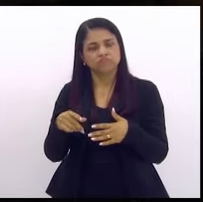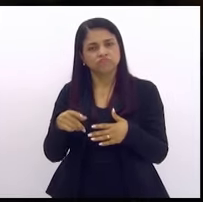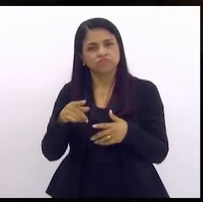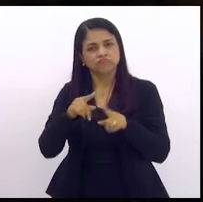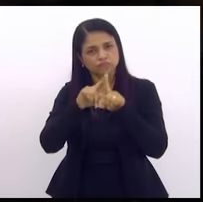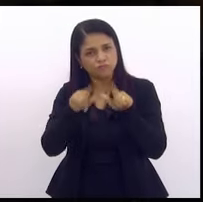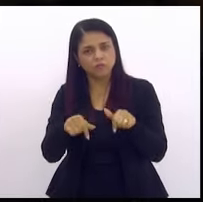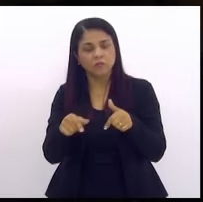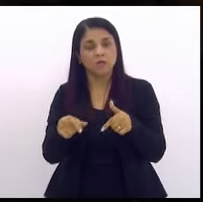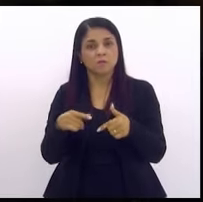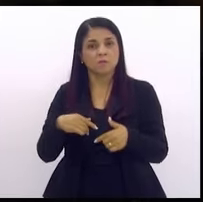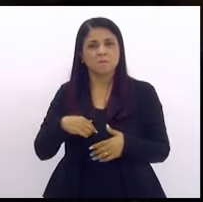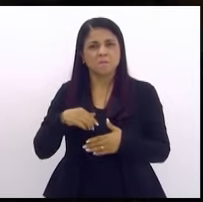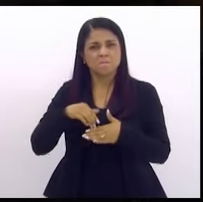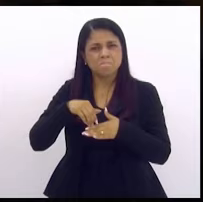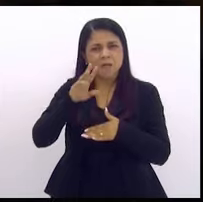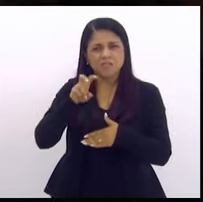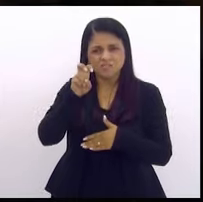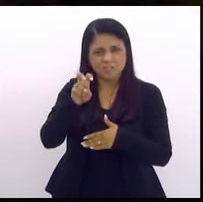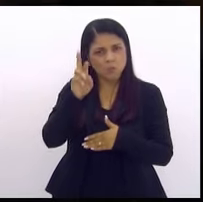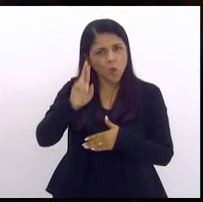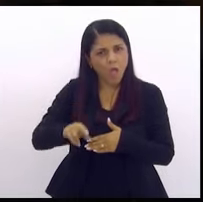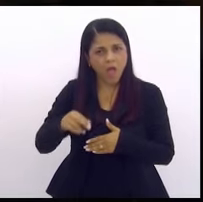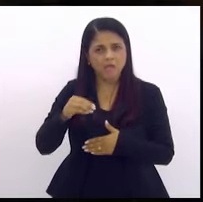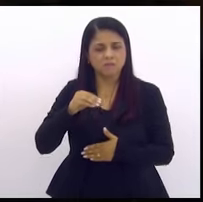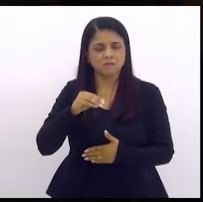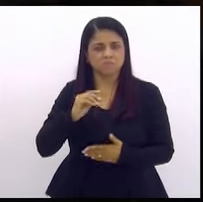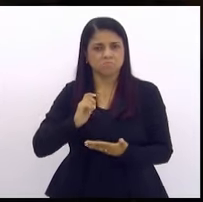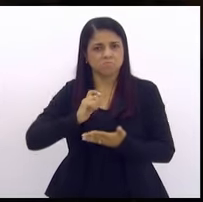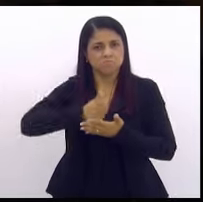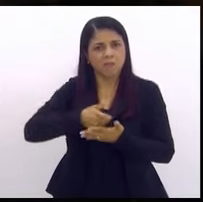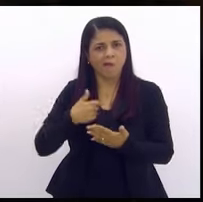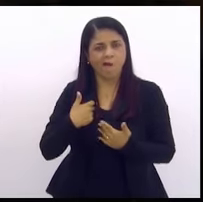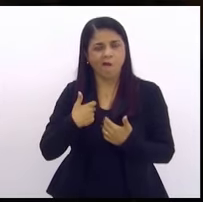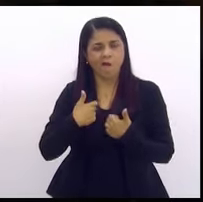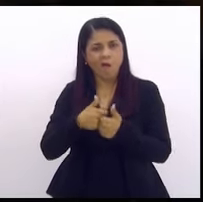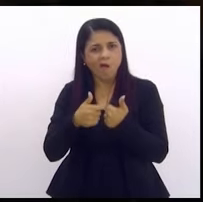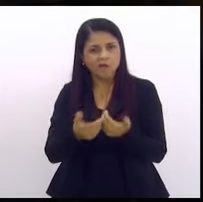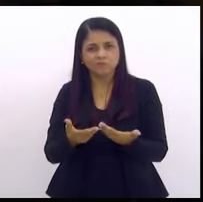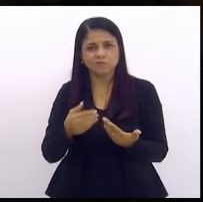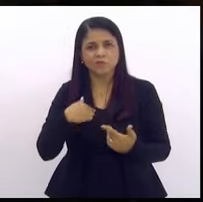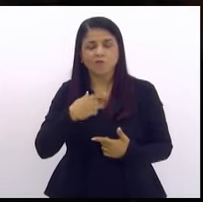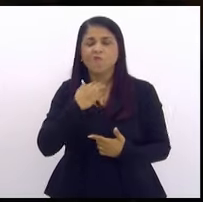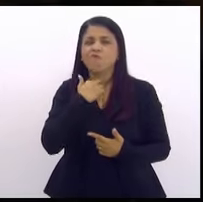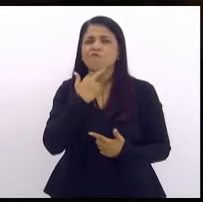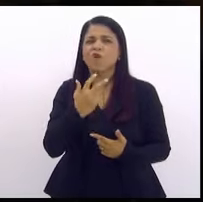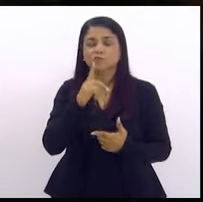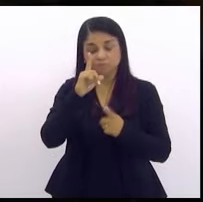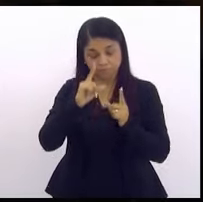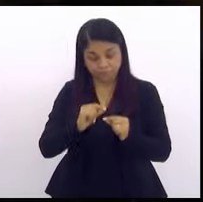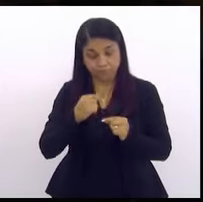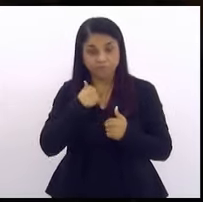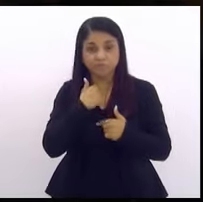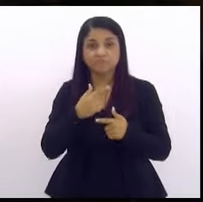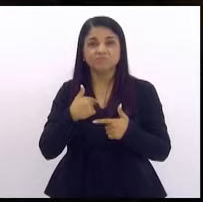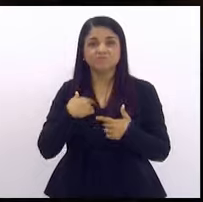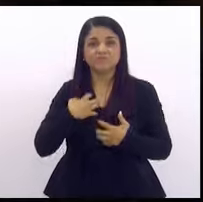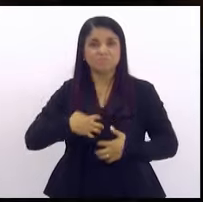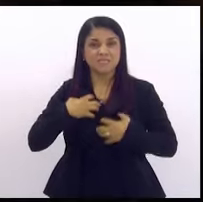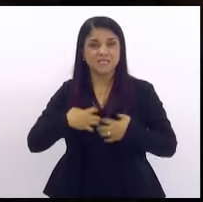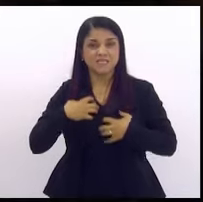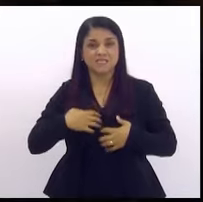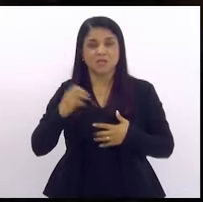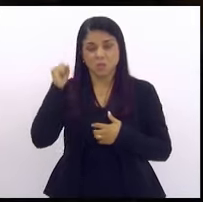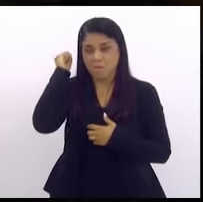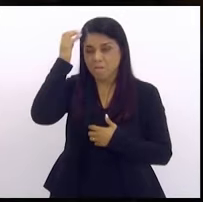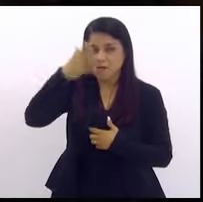R$ 5,00 é uma vergonha. Então, reforço aqui, até perdi a voz, porque esse assunto me irrita, porque eu passei madrugada do